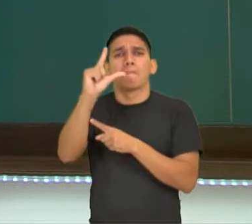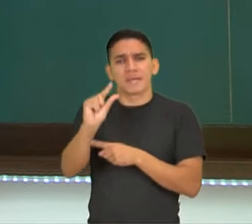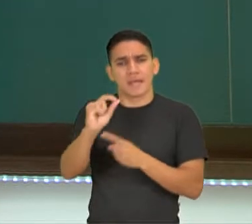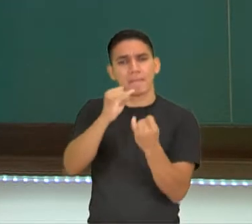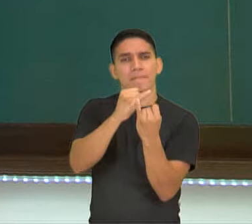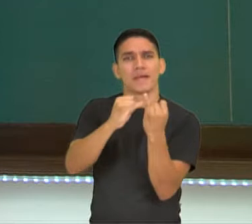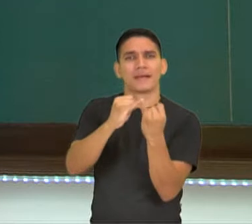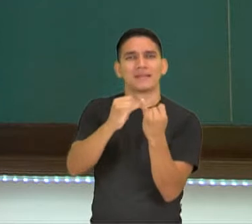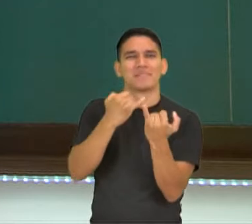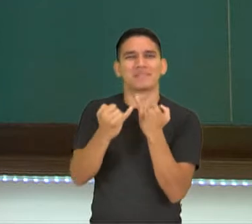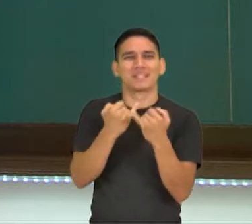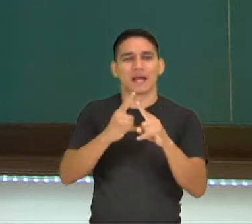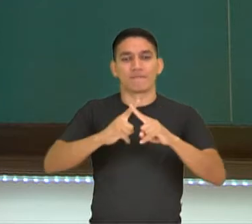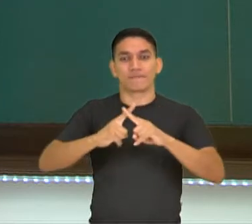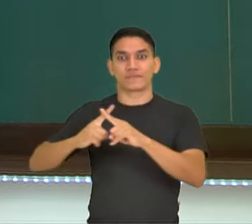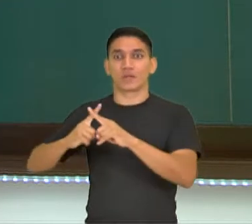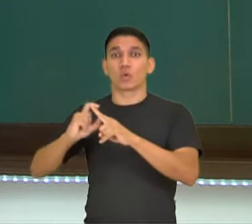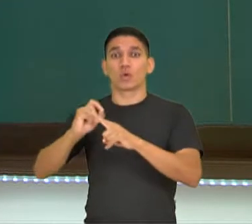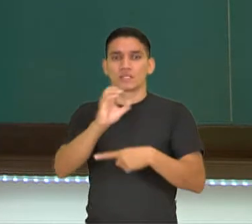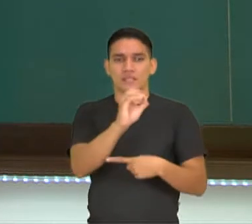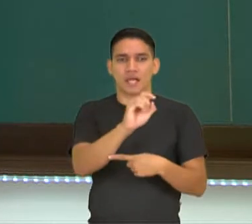se eu multiplicasse o número por